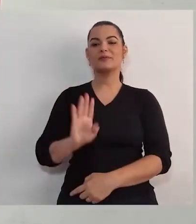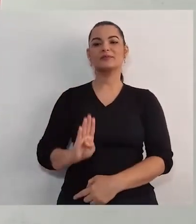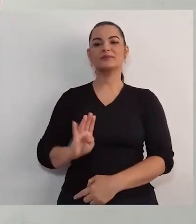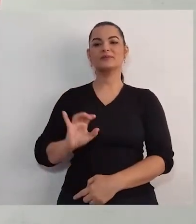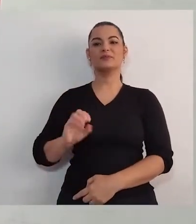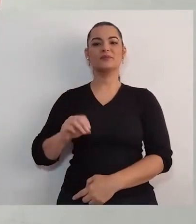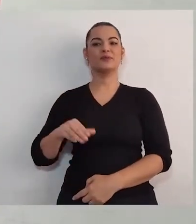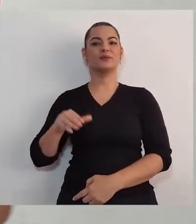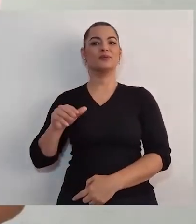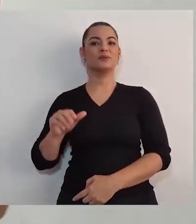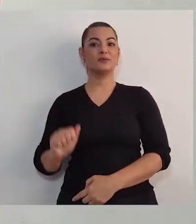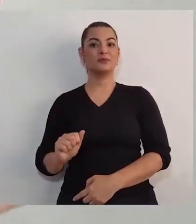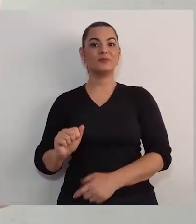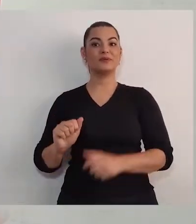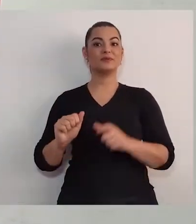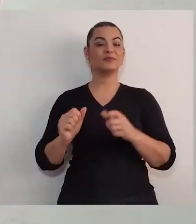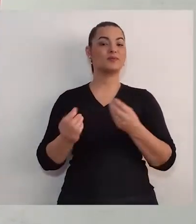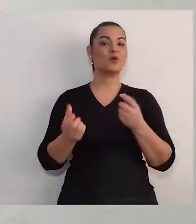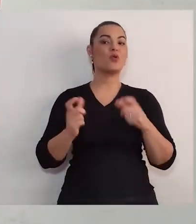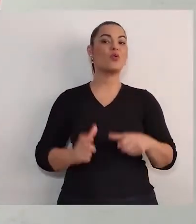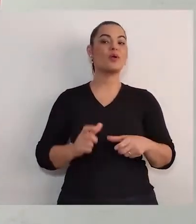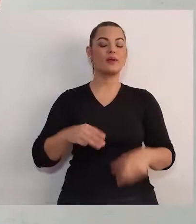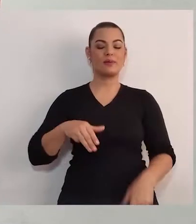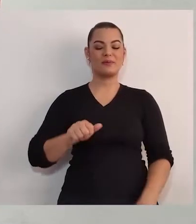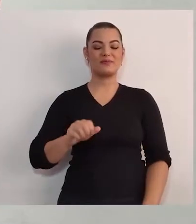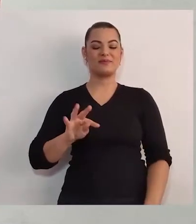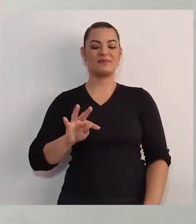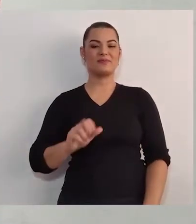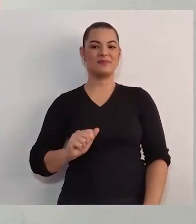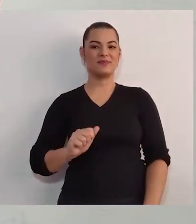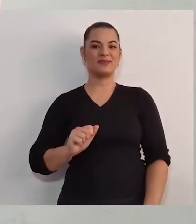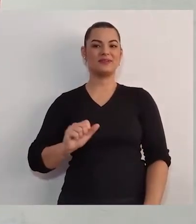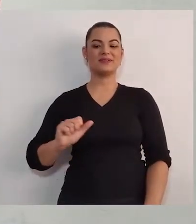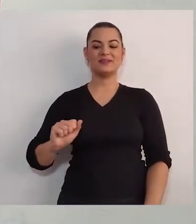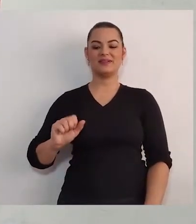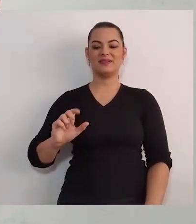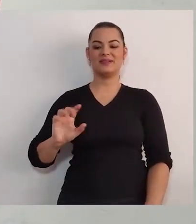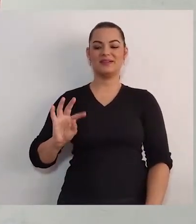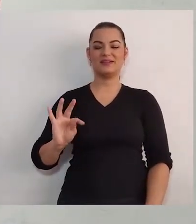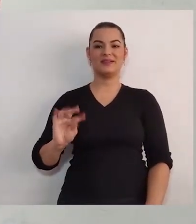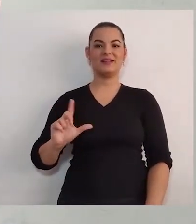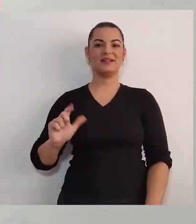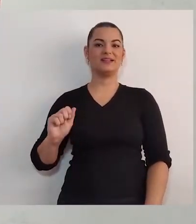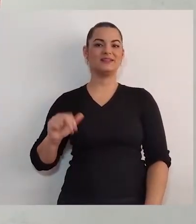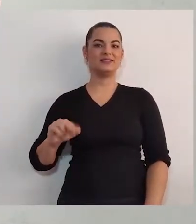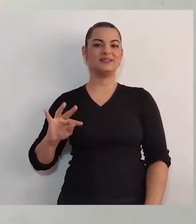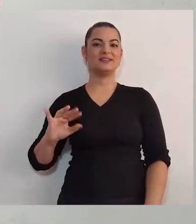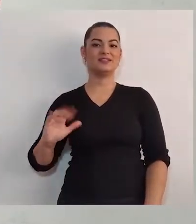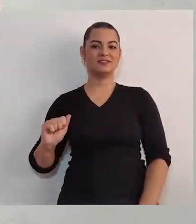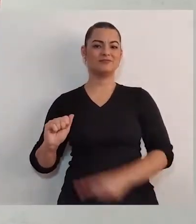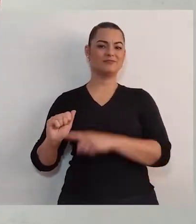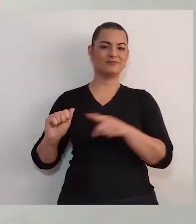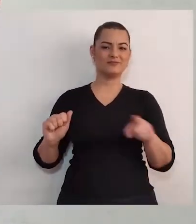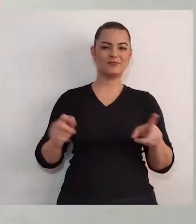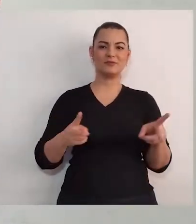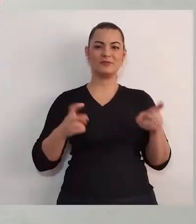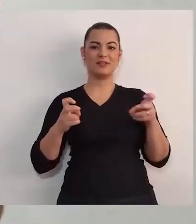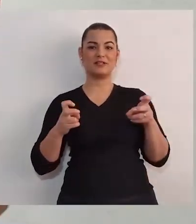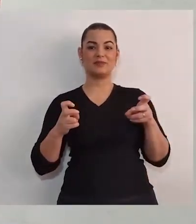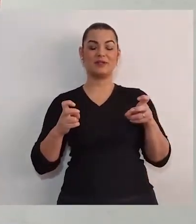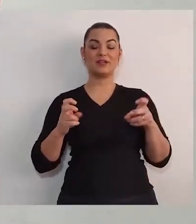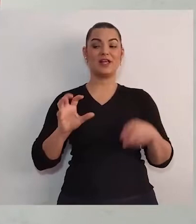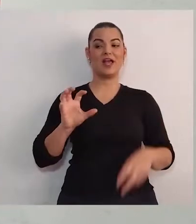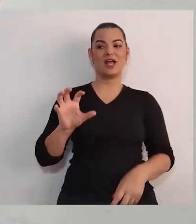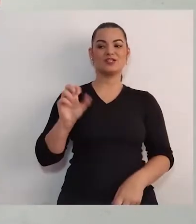da Mata Atlântica, o antes e o depois. E vocês perceberam que, sendo a região